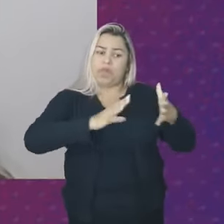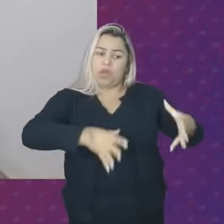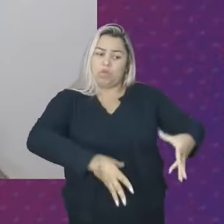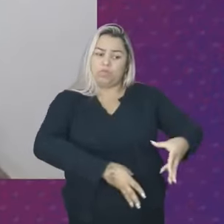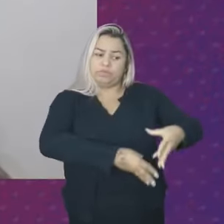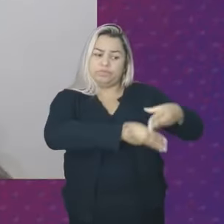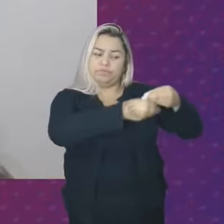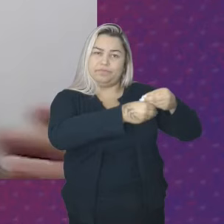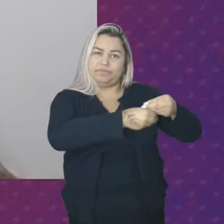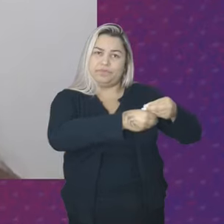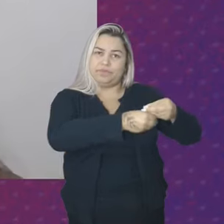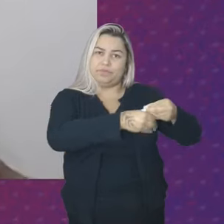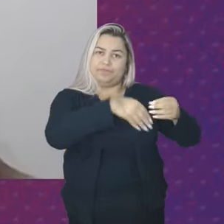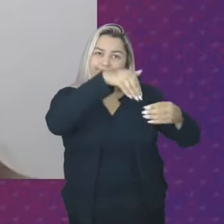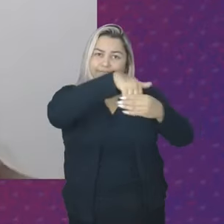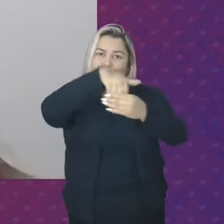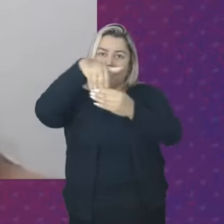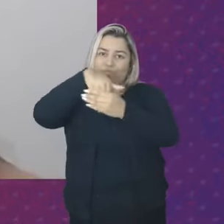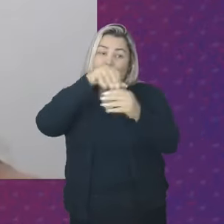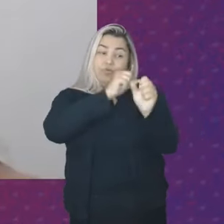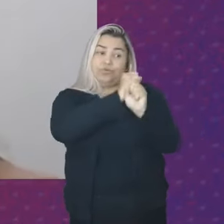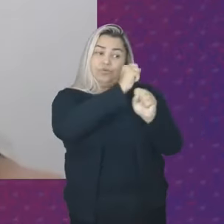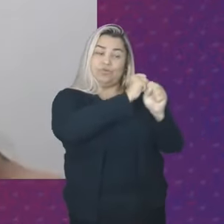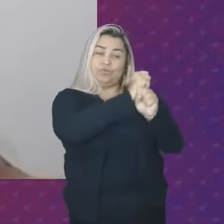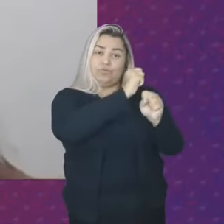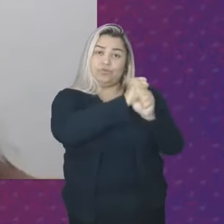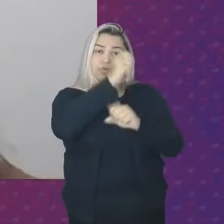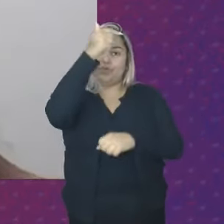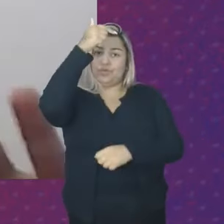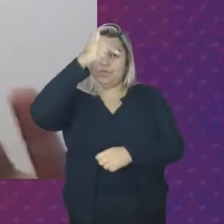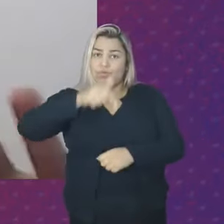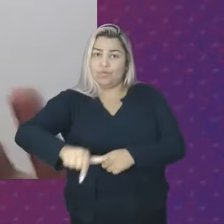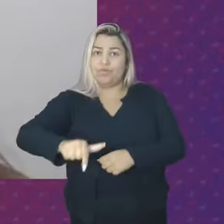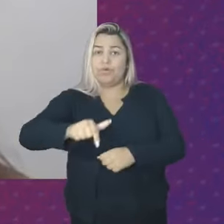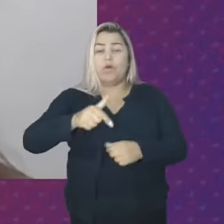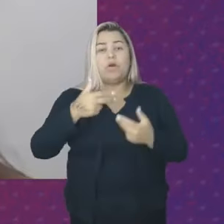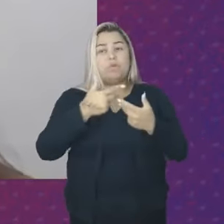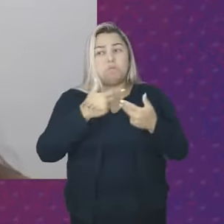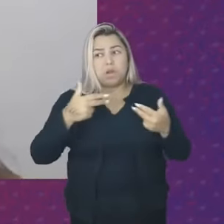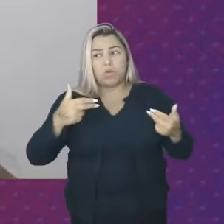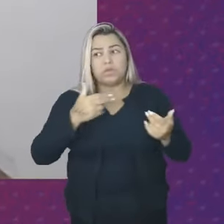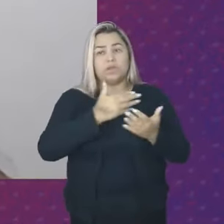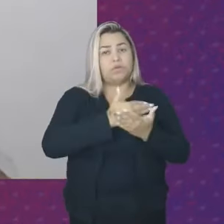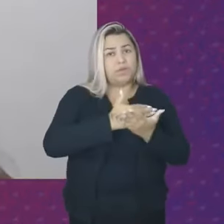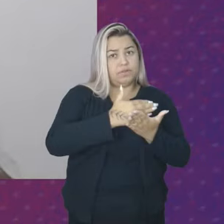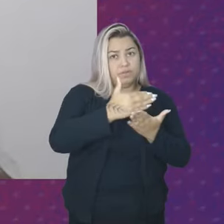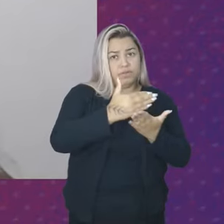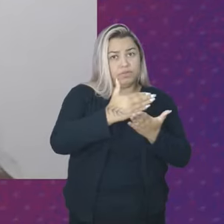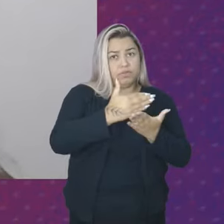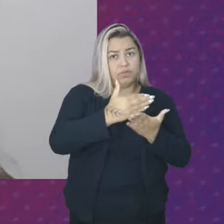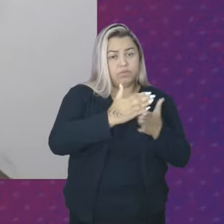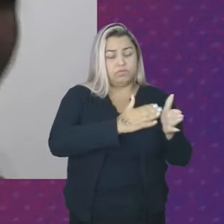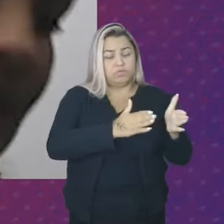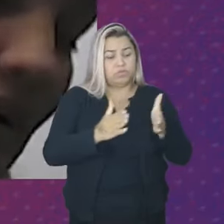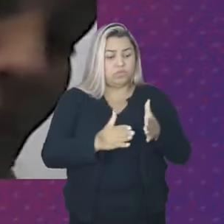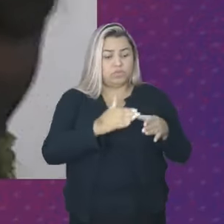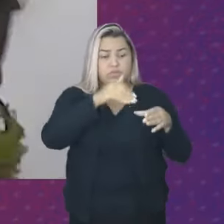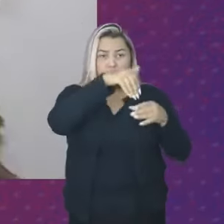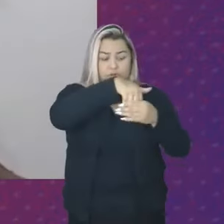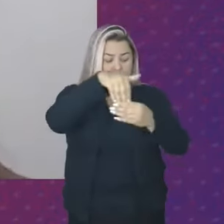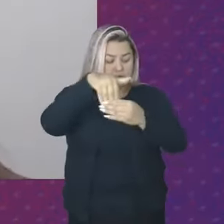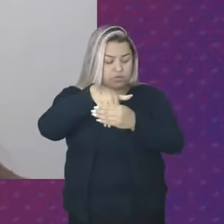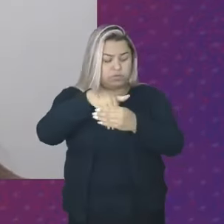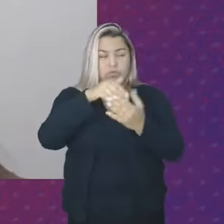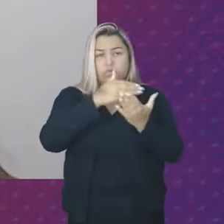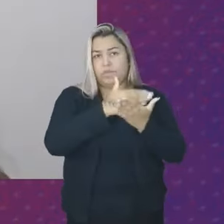contribuir nesse processo eleitoral de construção, que uma coisa é o início do processo eleitoral. Você